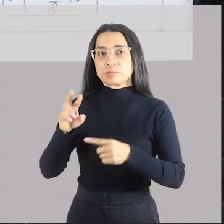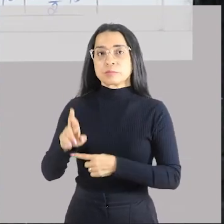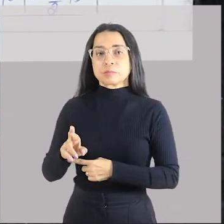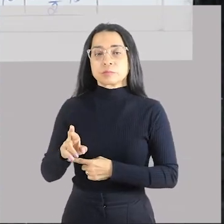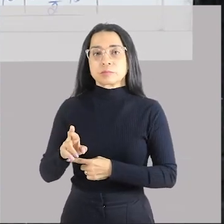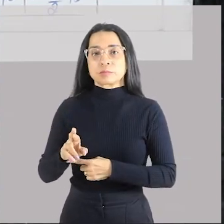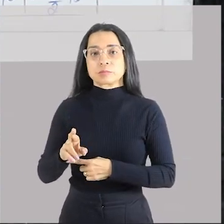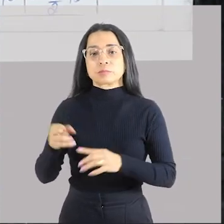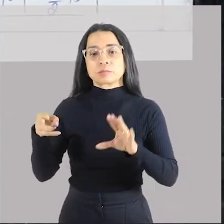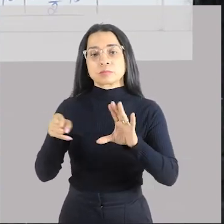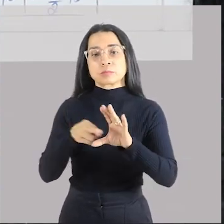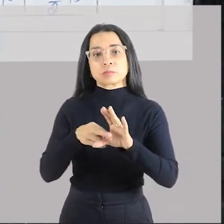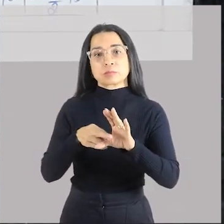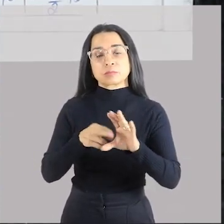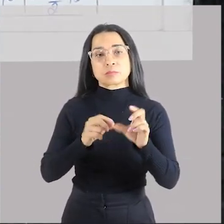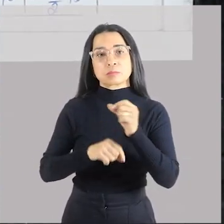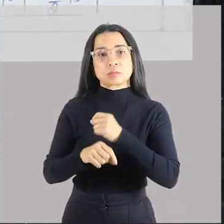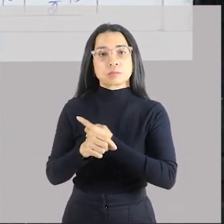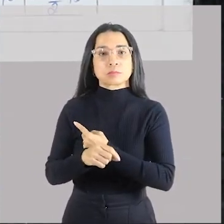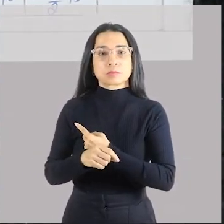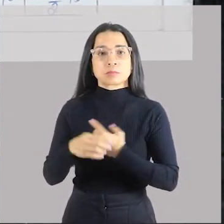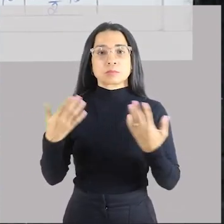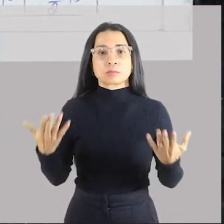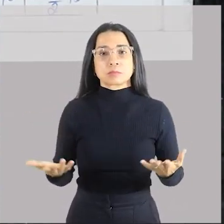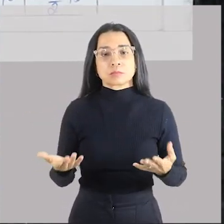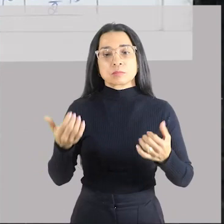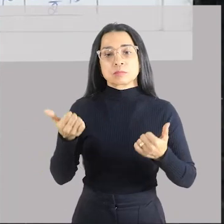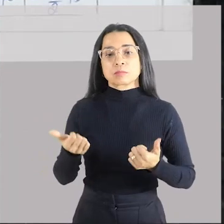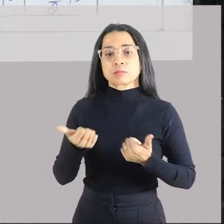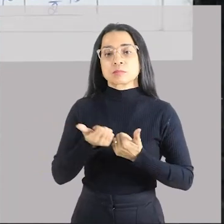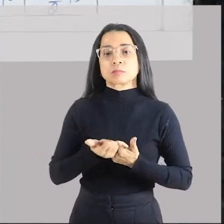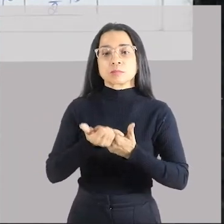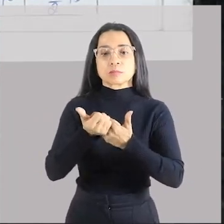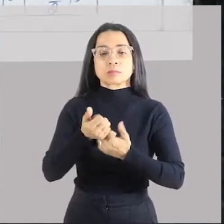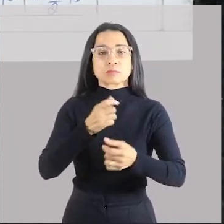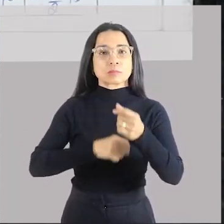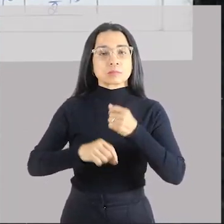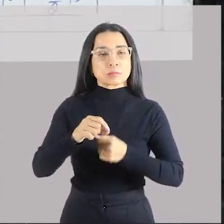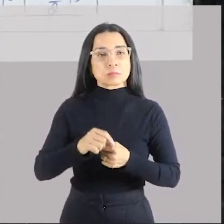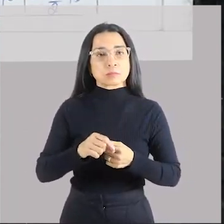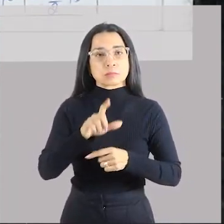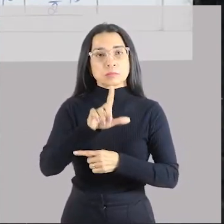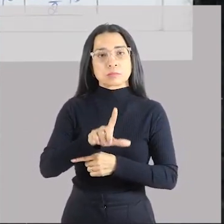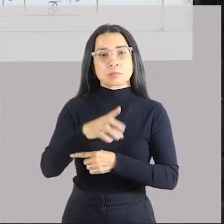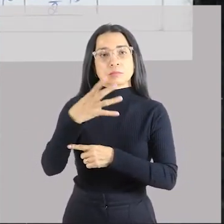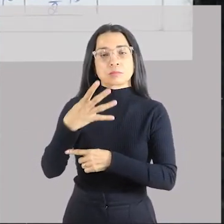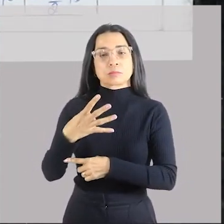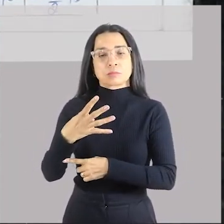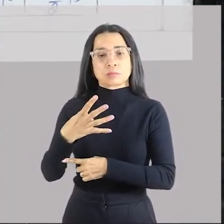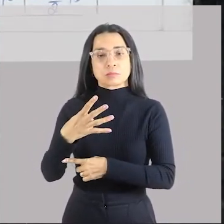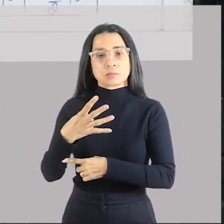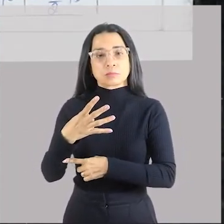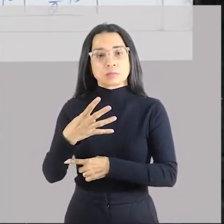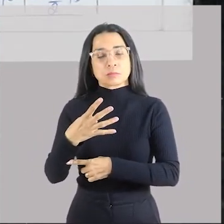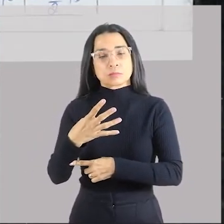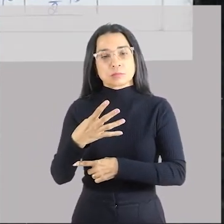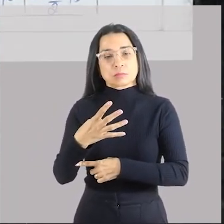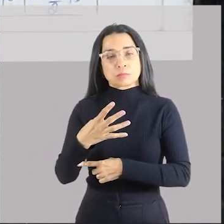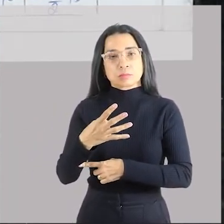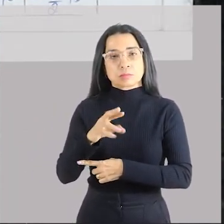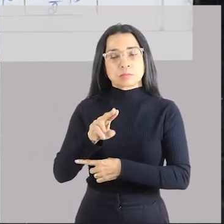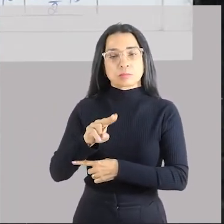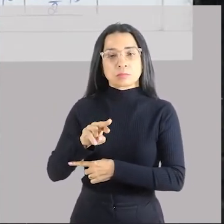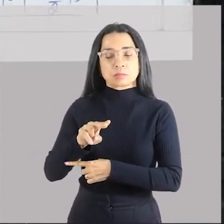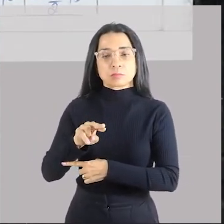multiplicado pelo raio. Certo? Então, vamos substituir aqui, ó. O L é 4, né?